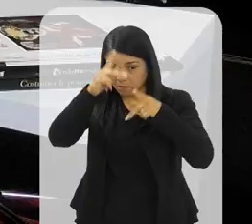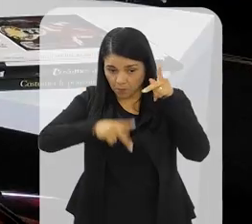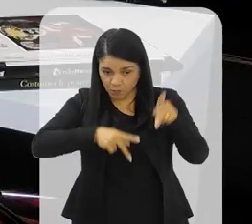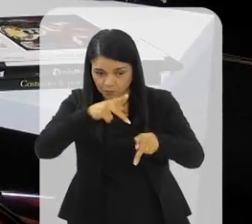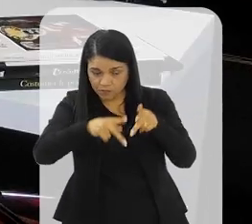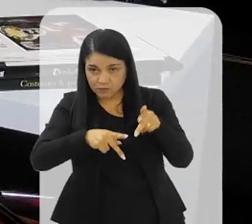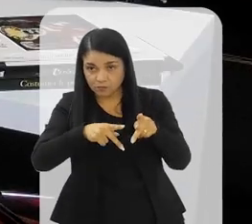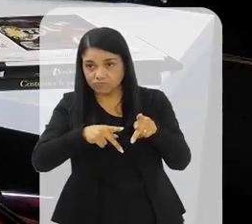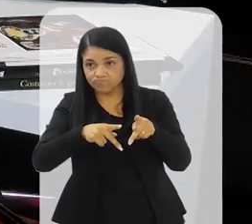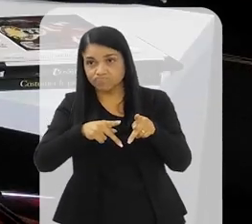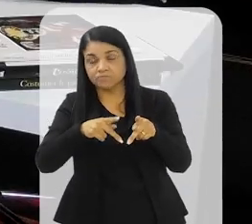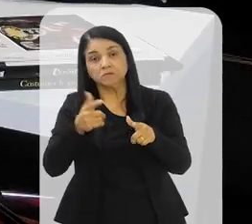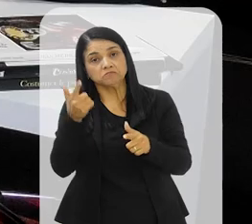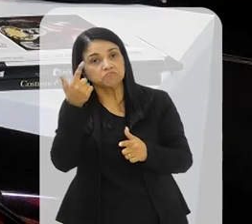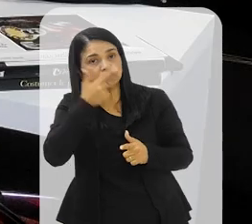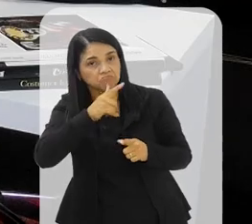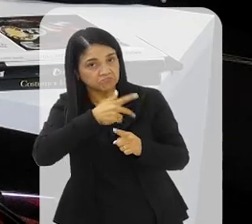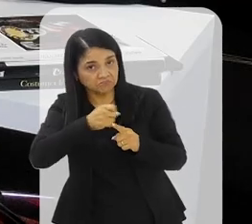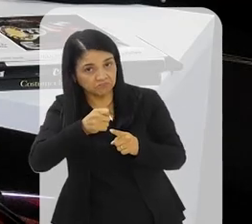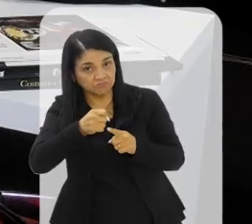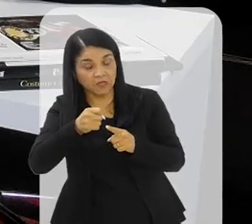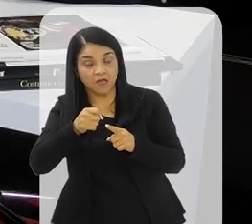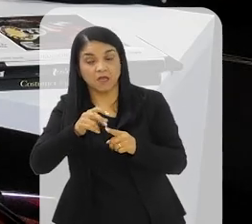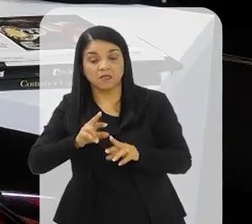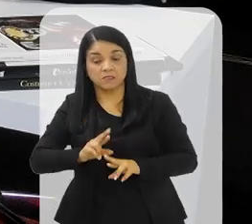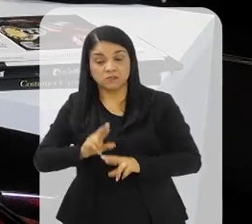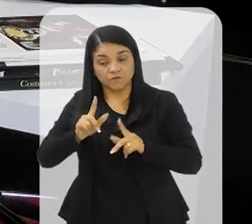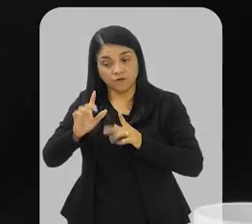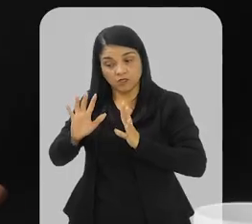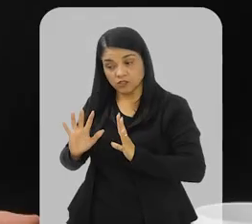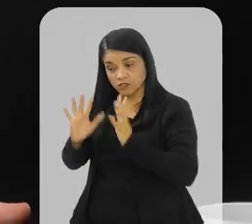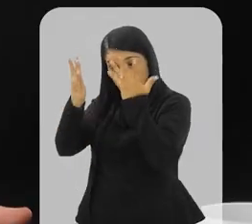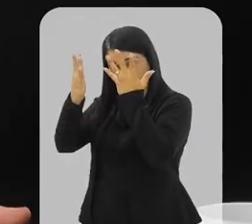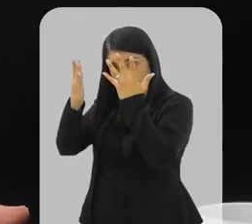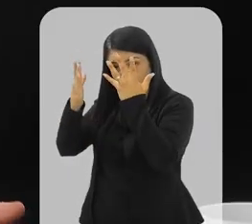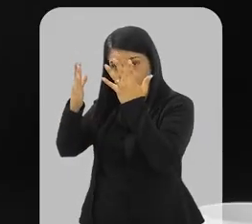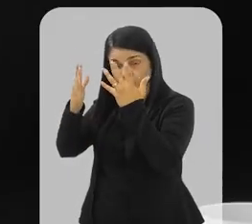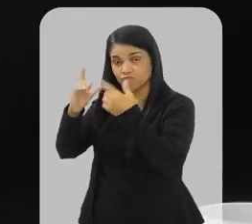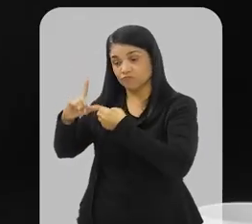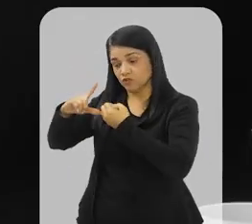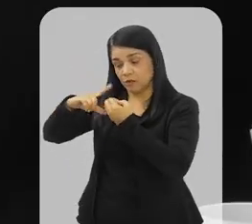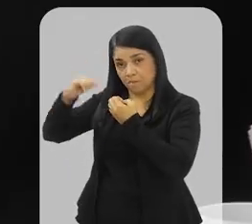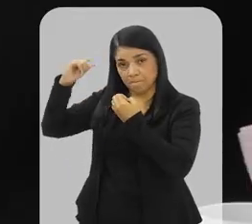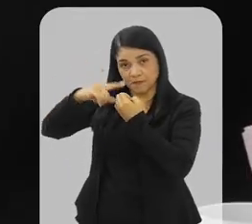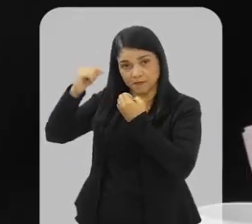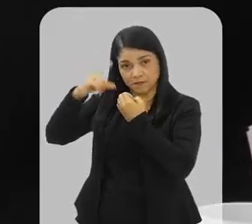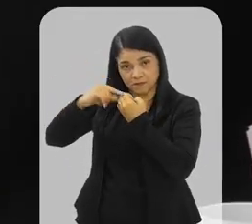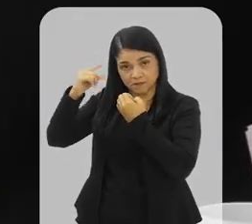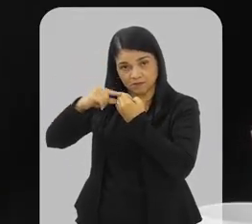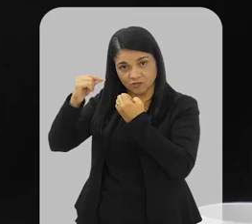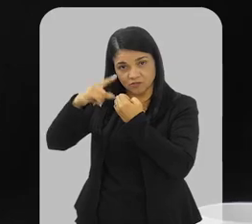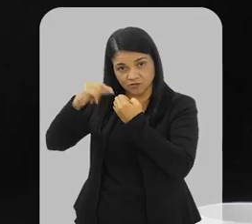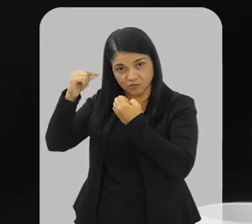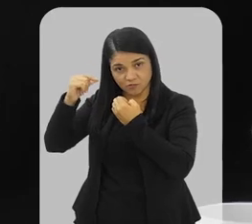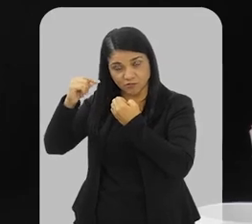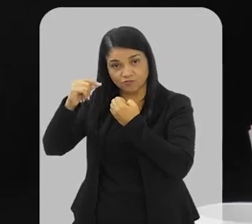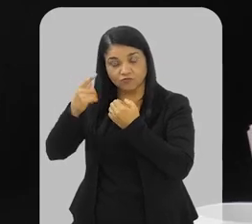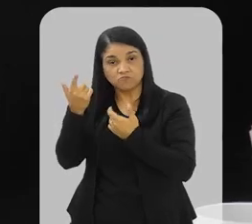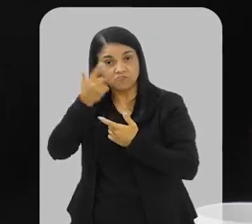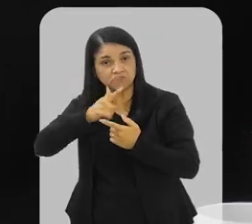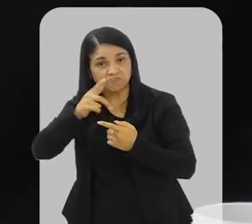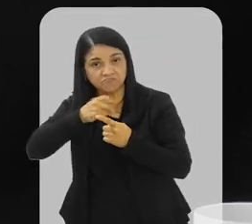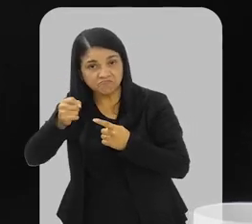vou falar de de carnaval de festa popular eu acho que a gente ganharia se eu for falar de evento de